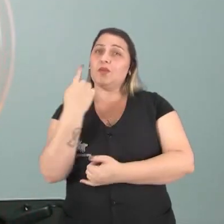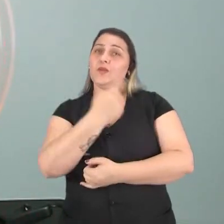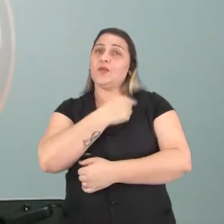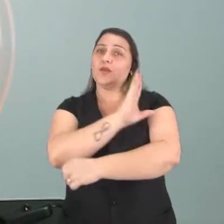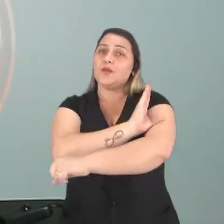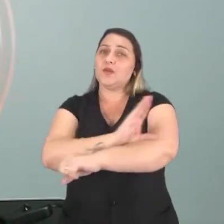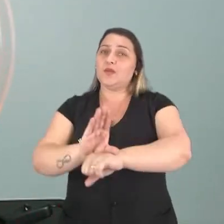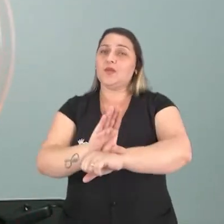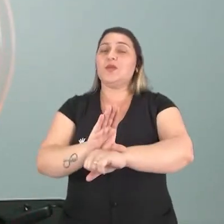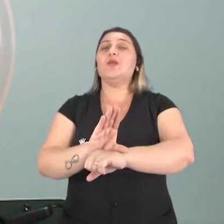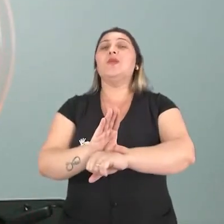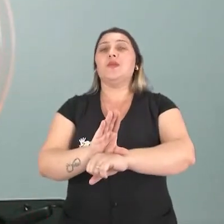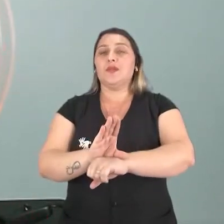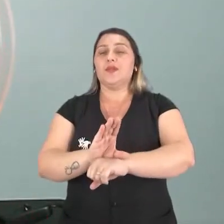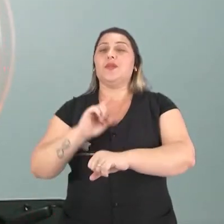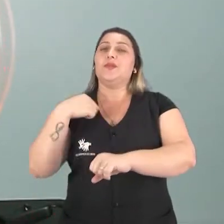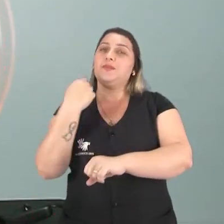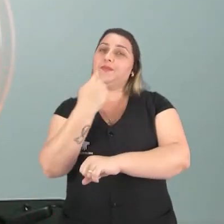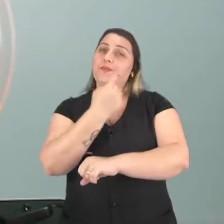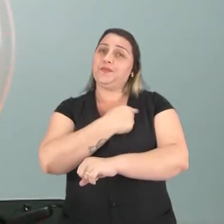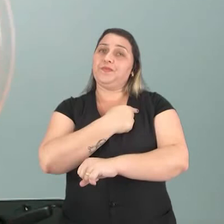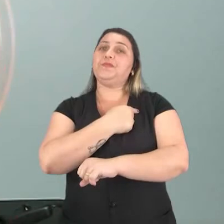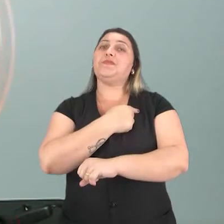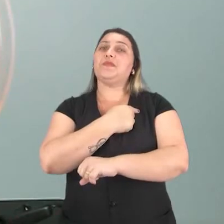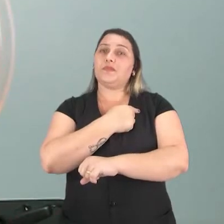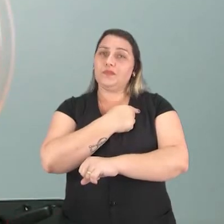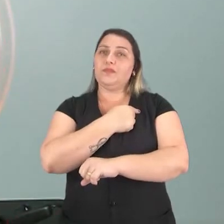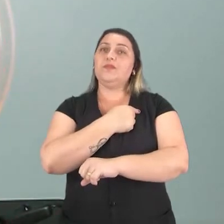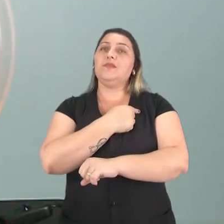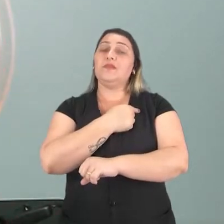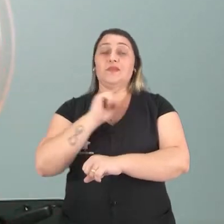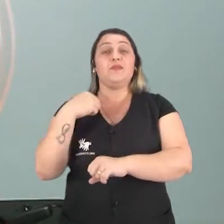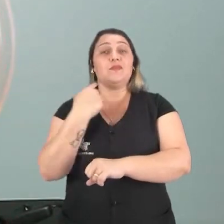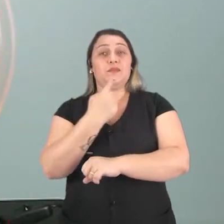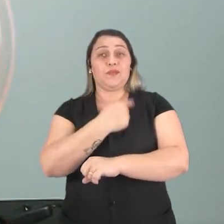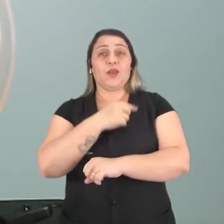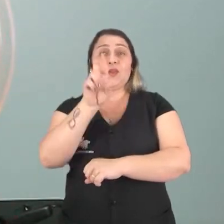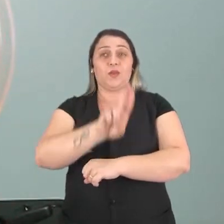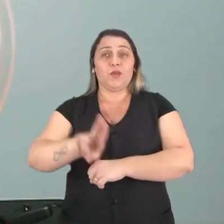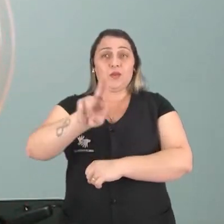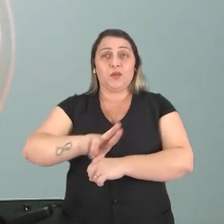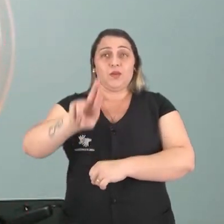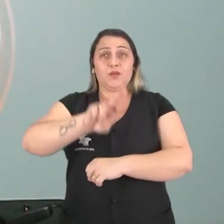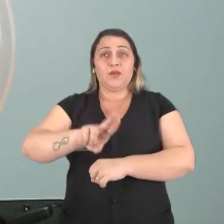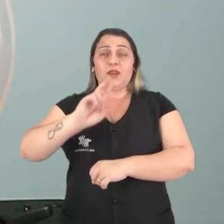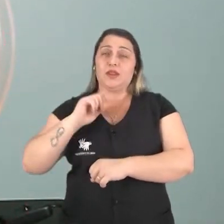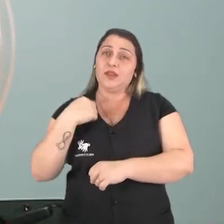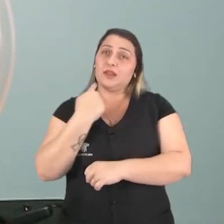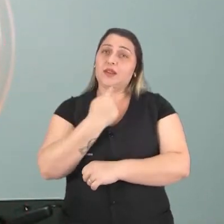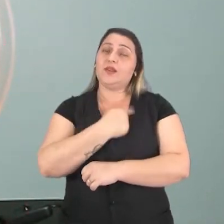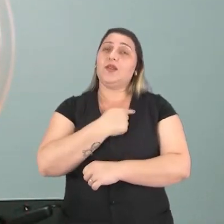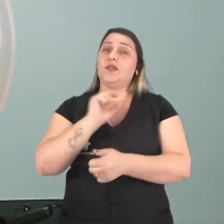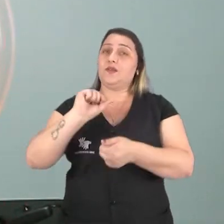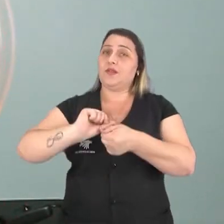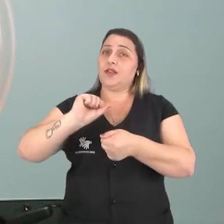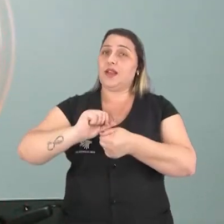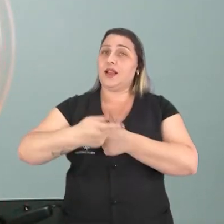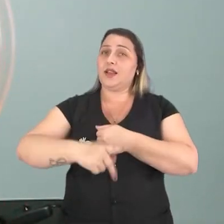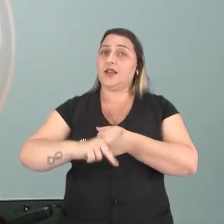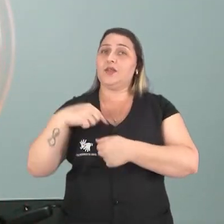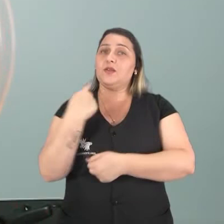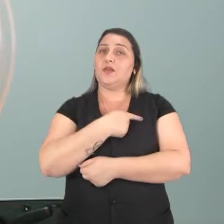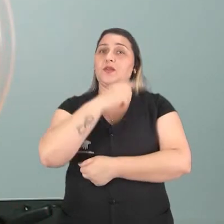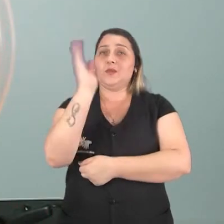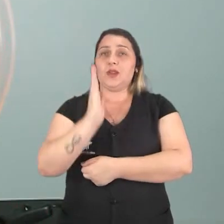nossos costumes, ele tem muito a ver com muitas coisas que a gente usa e que a gente faz aqui no